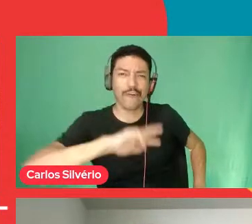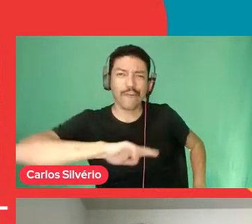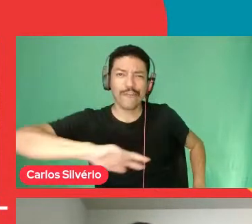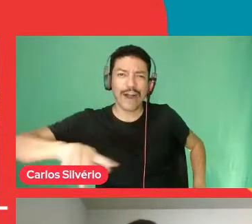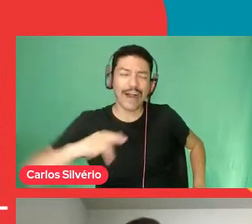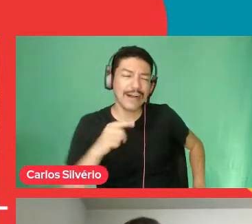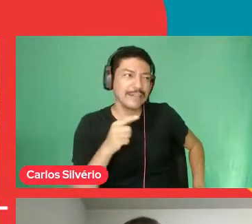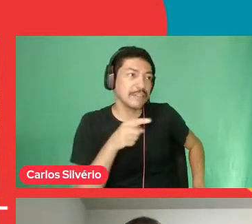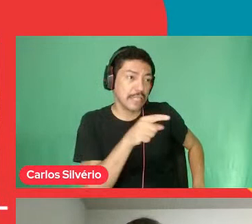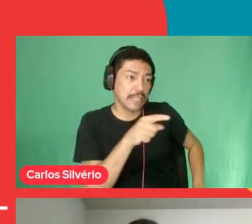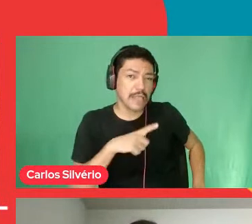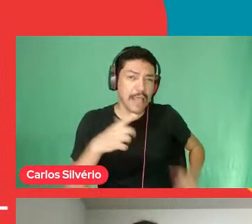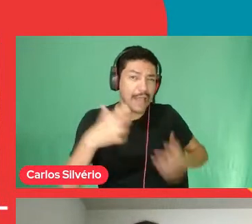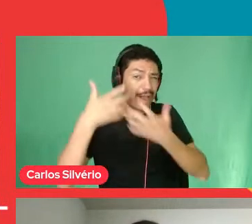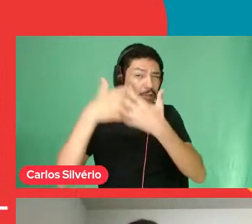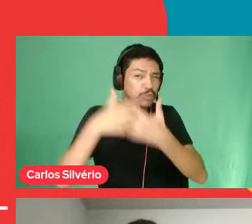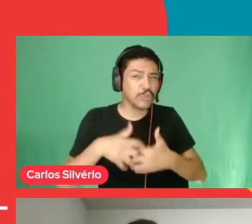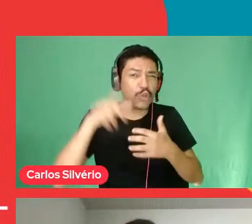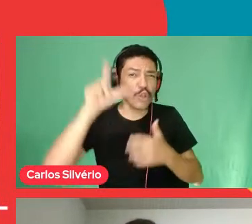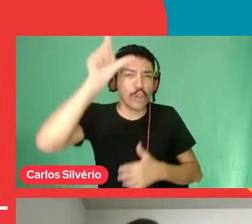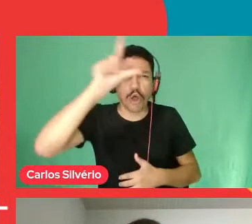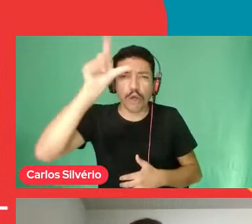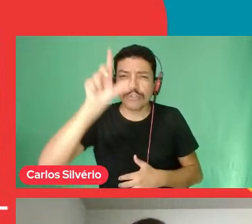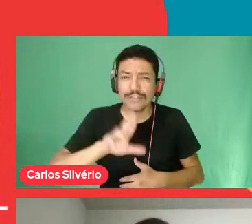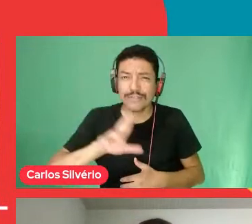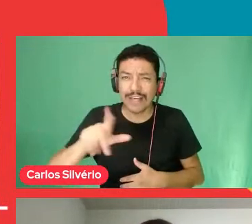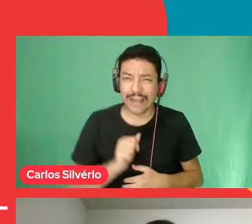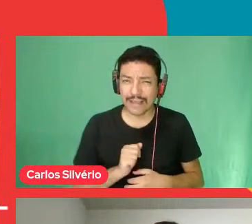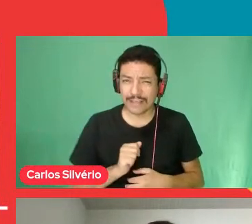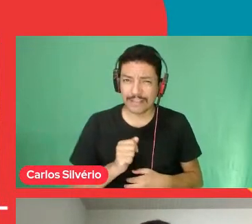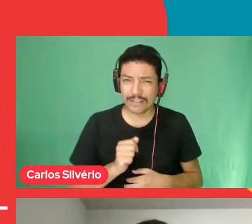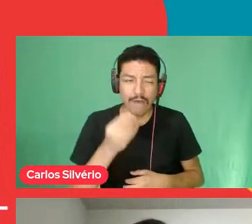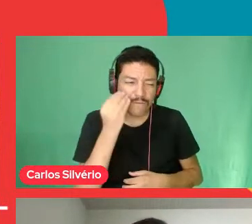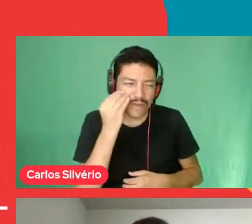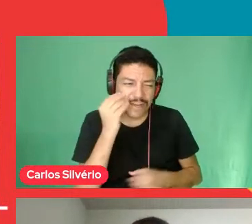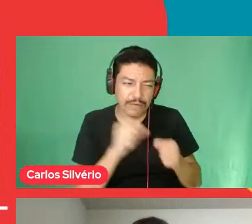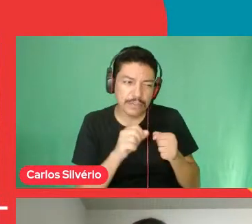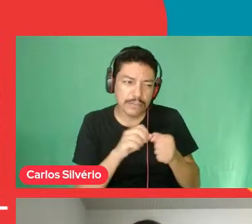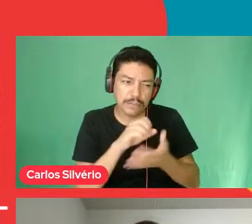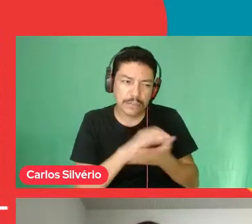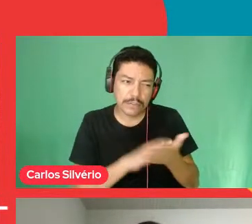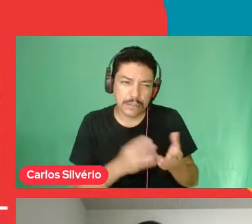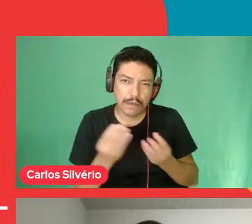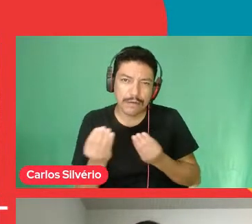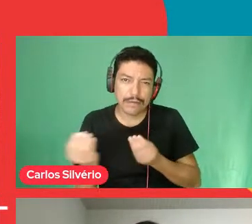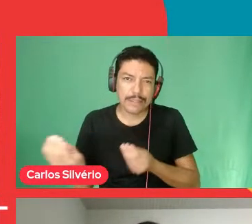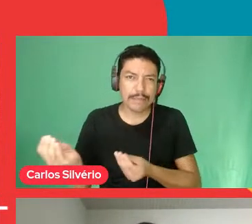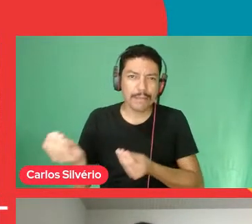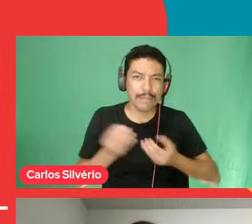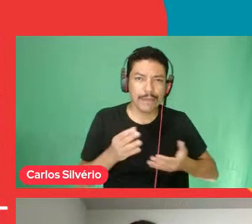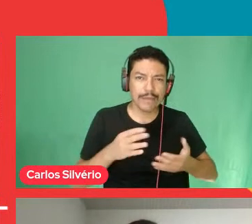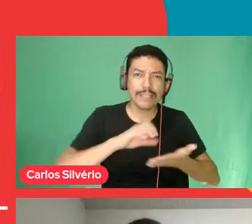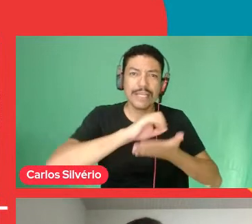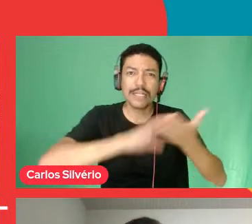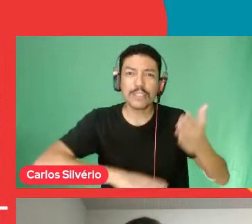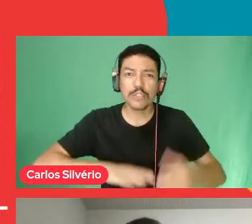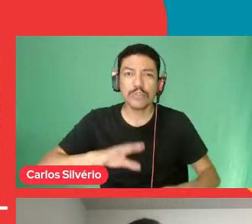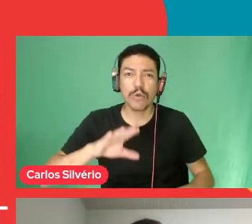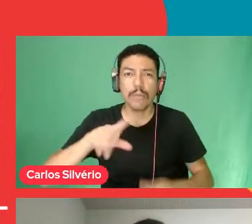vamos pensar diferente, vamos fazer uns exercícios, e aí começou a dar uns exercícios de Portugal,